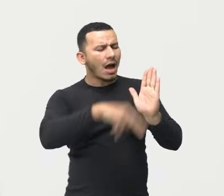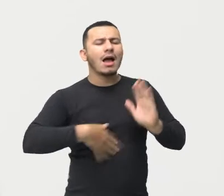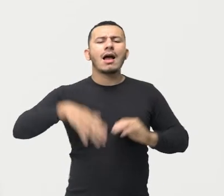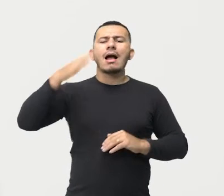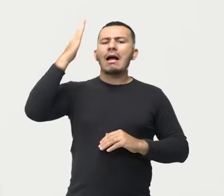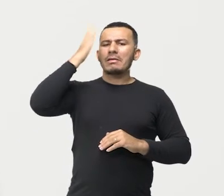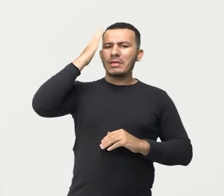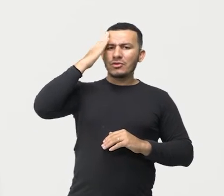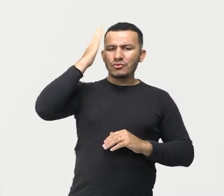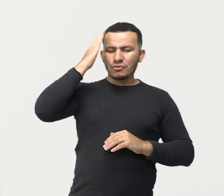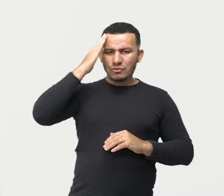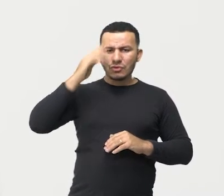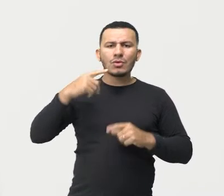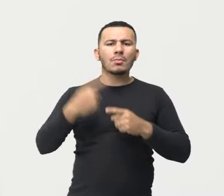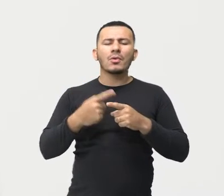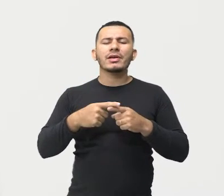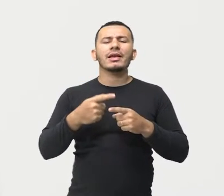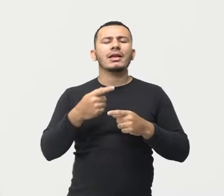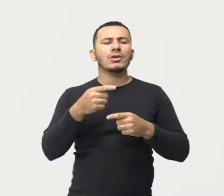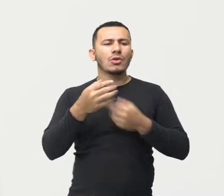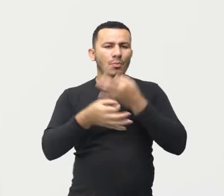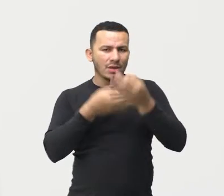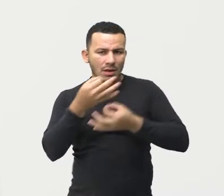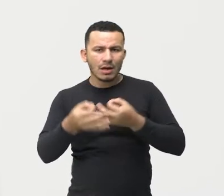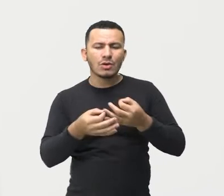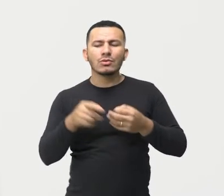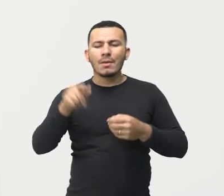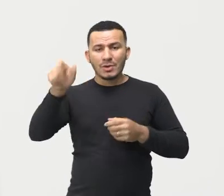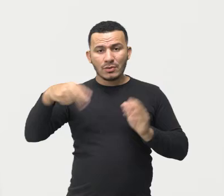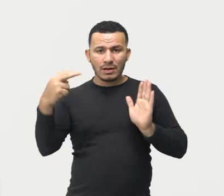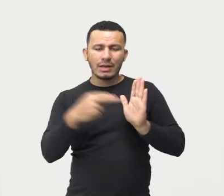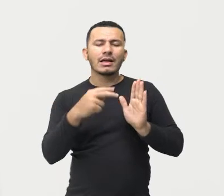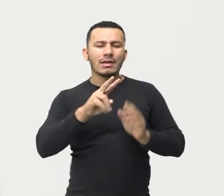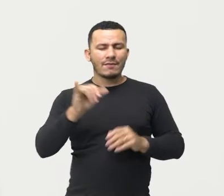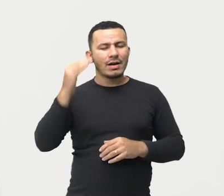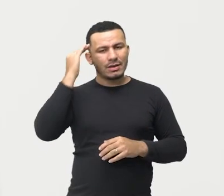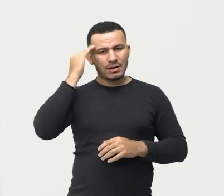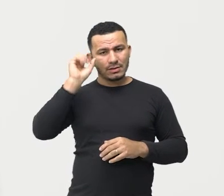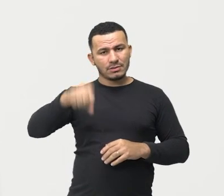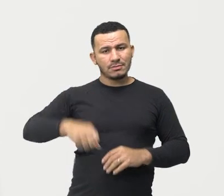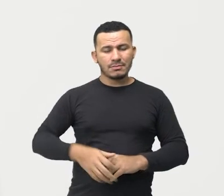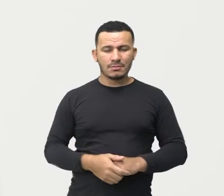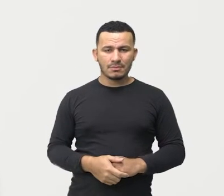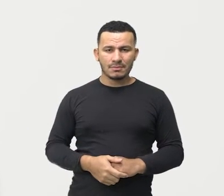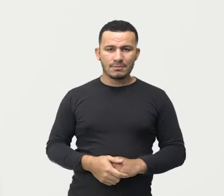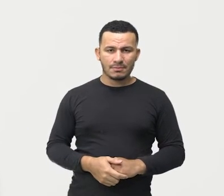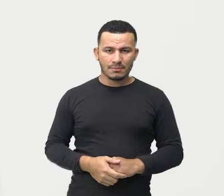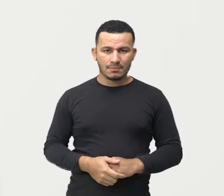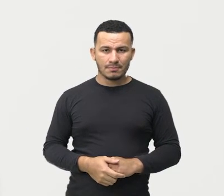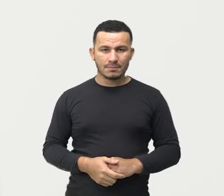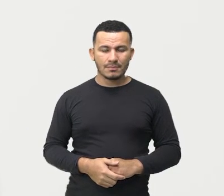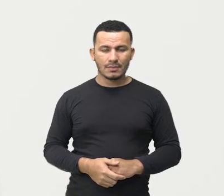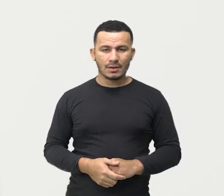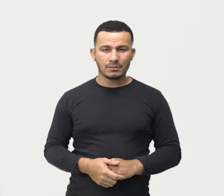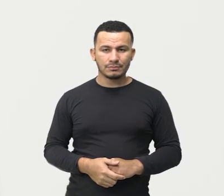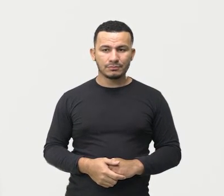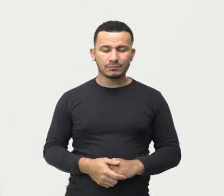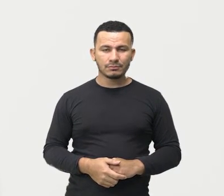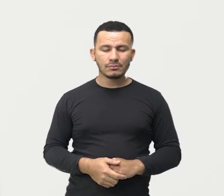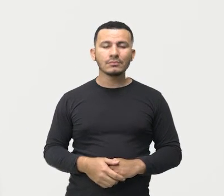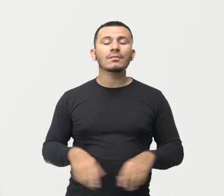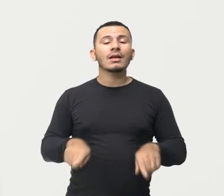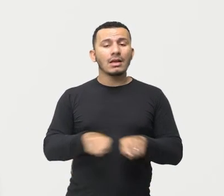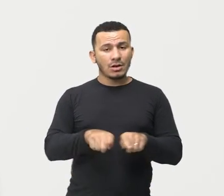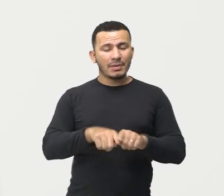está falando, por que você está opinando daquela forma, tá bom? Há também o desenvolvimento